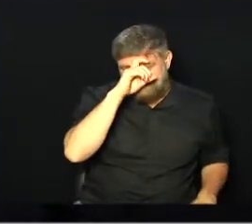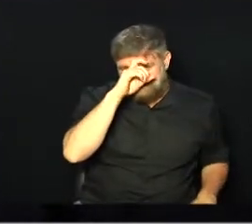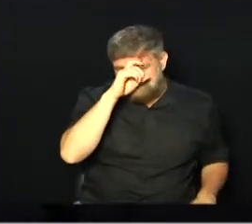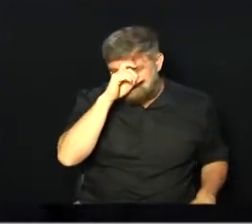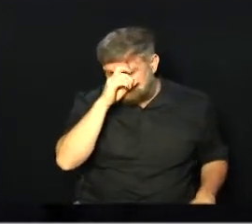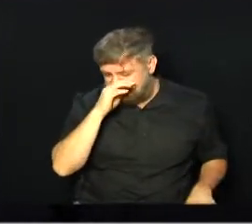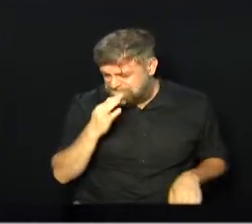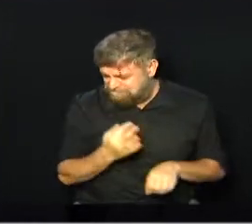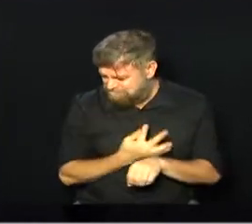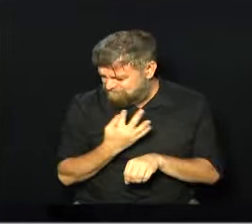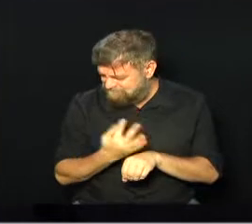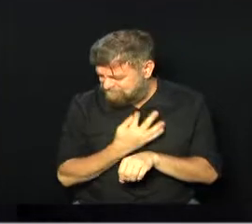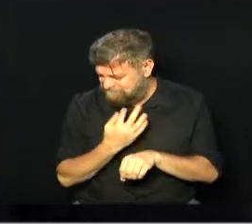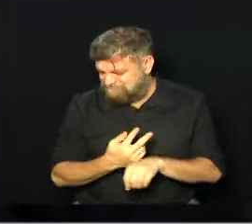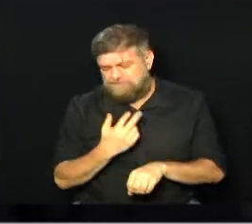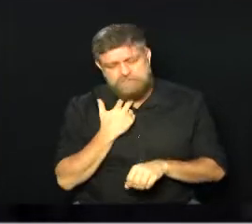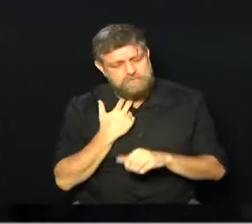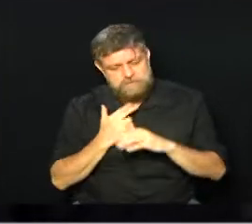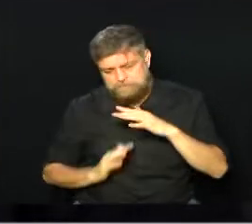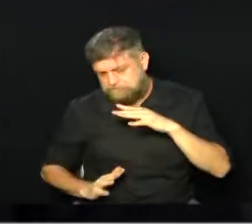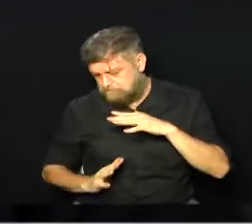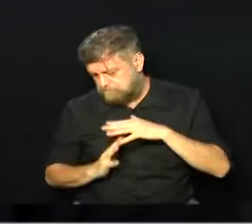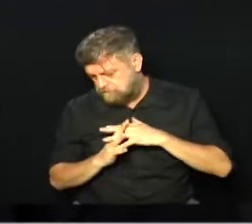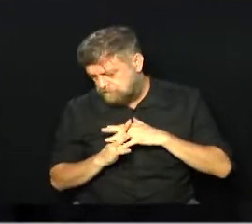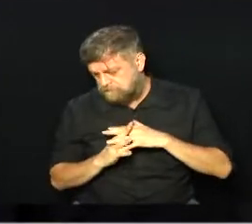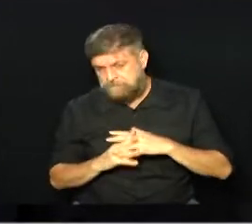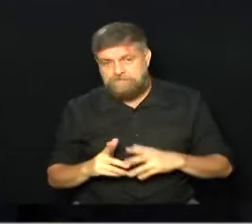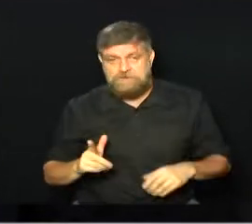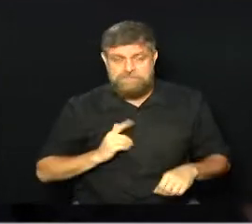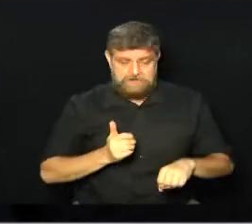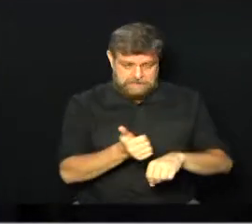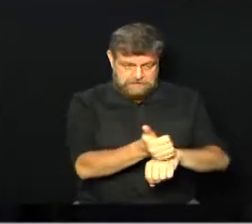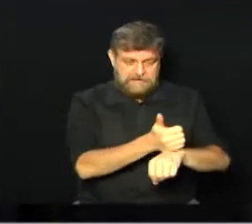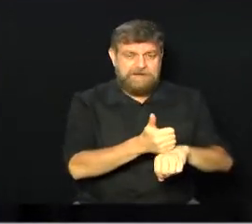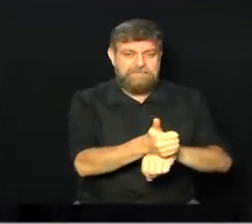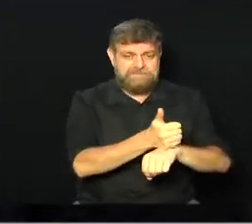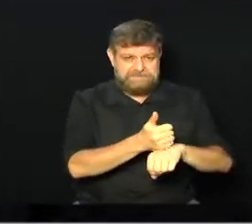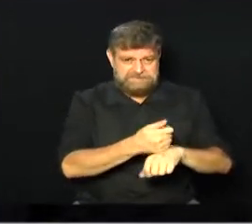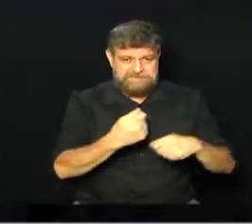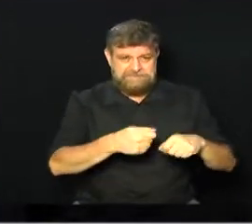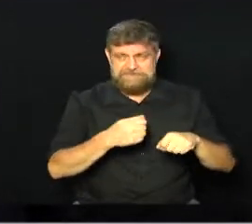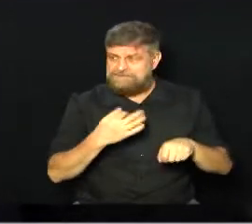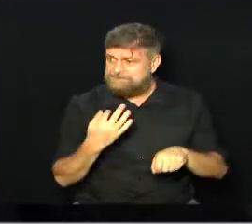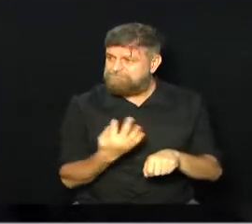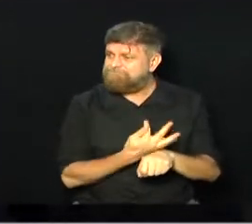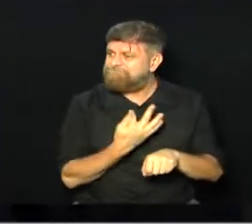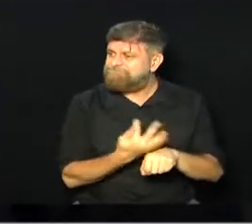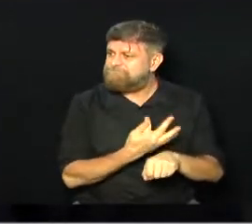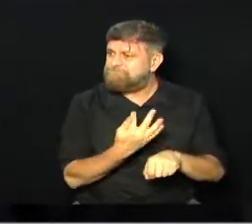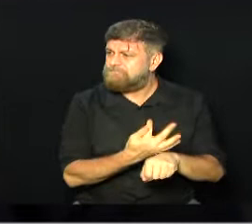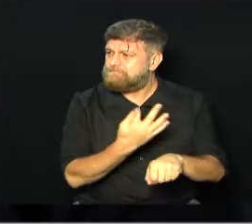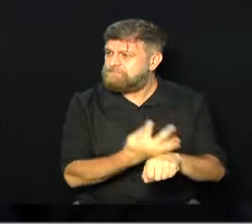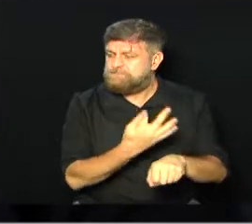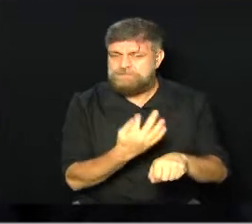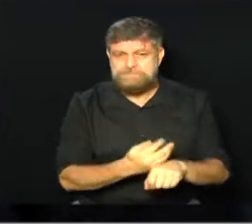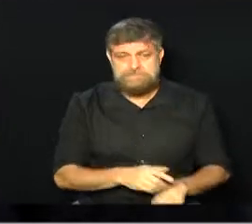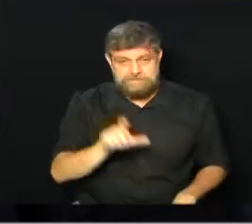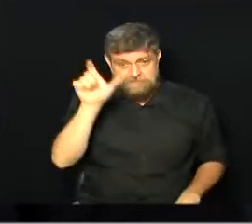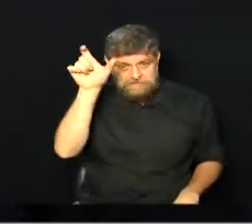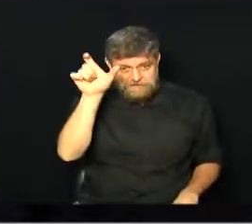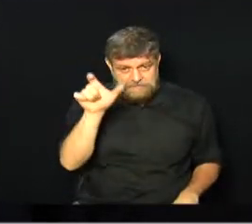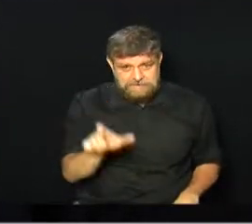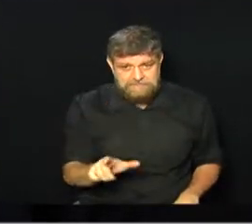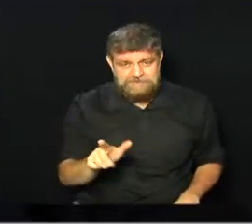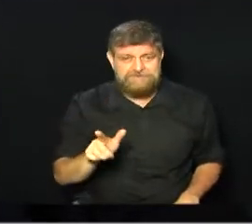né, mas é uma carreira que precisa mesmo de persistência. É, você abre mão de tudo,